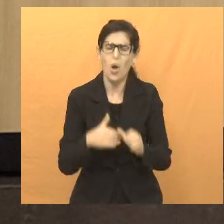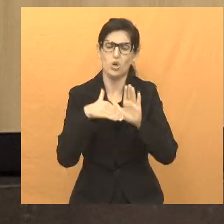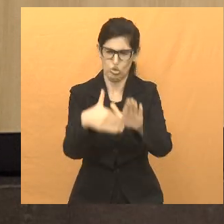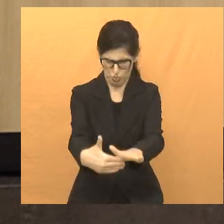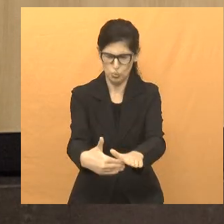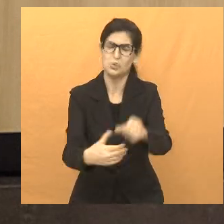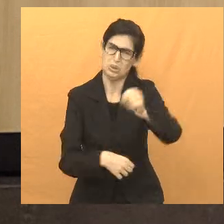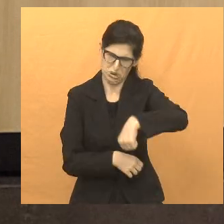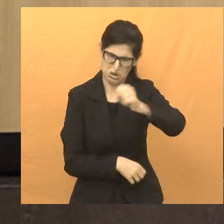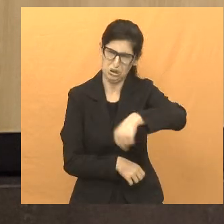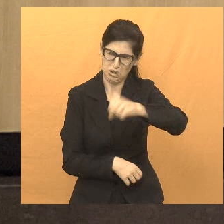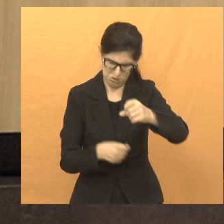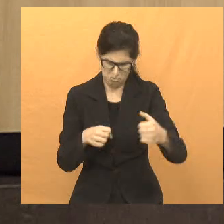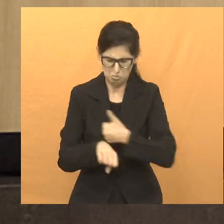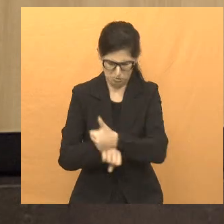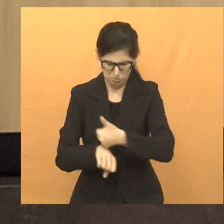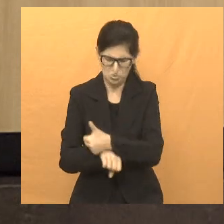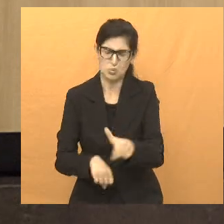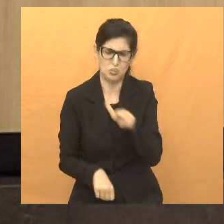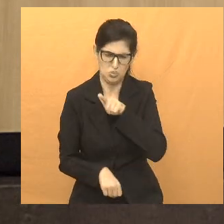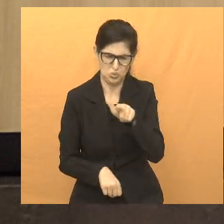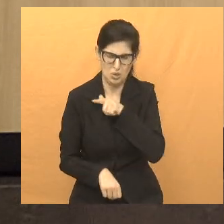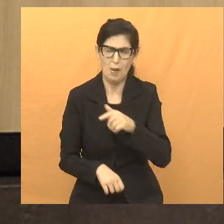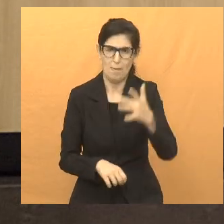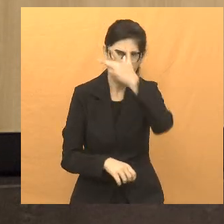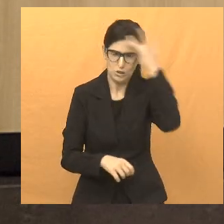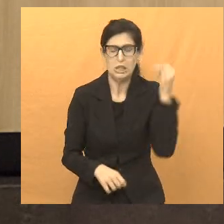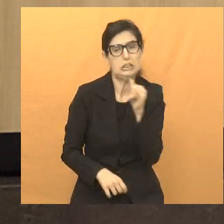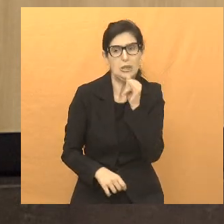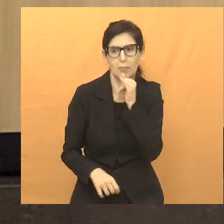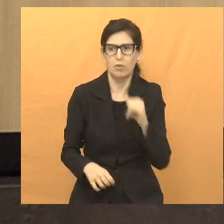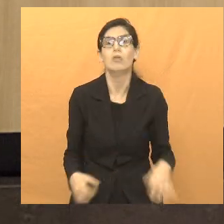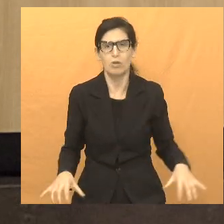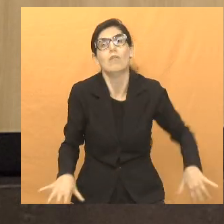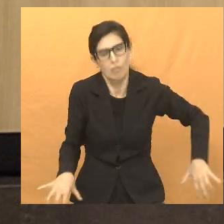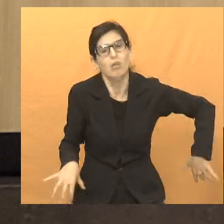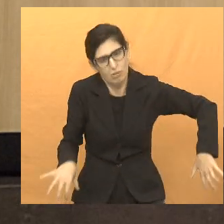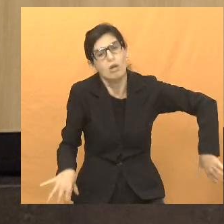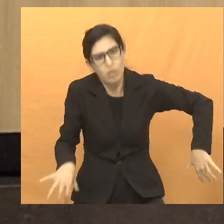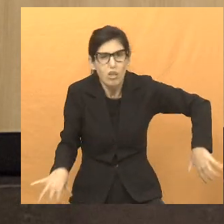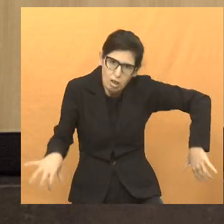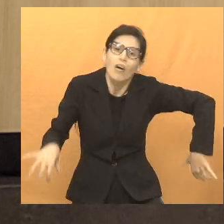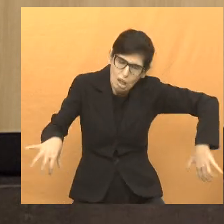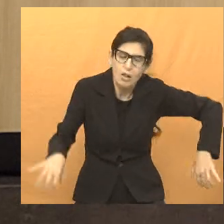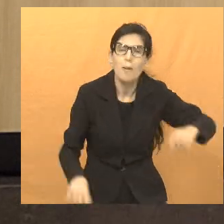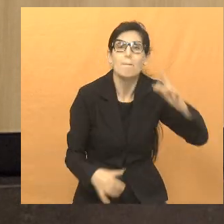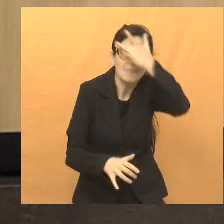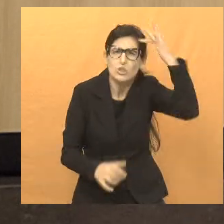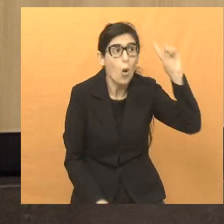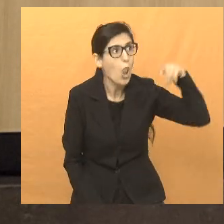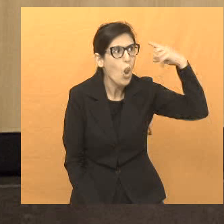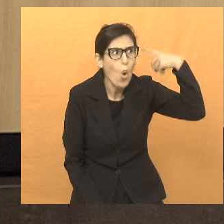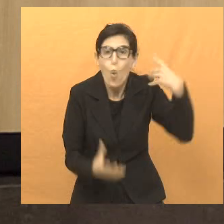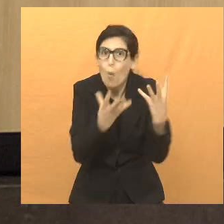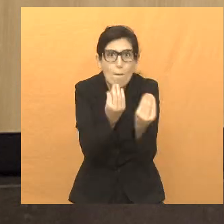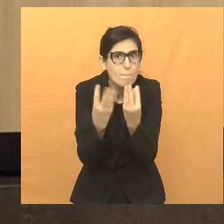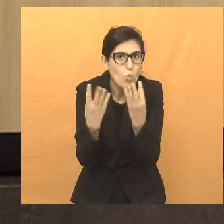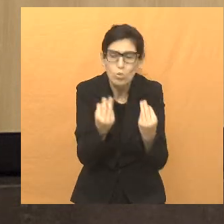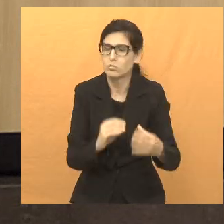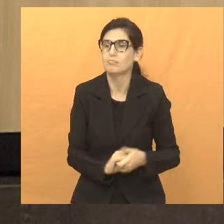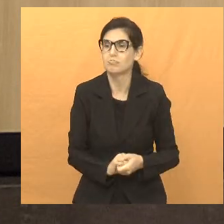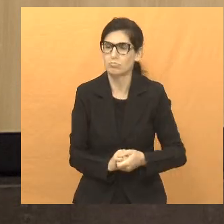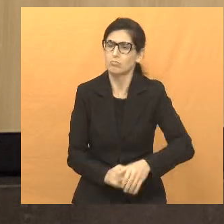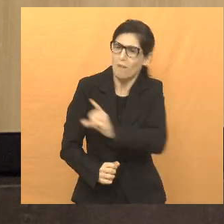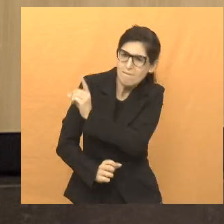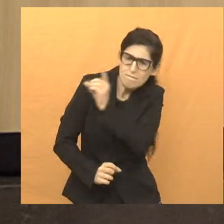saúde mental. O paciente em surto, ele tem o psiquiatra à distância, que passa todo dia visita na